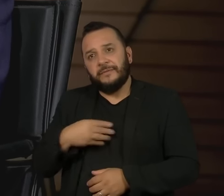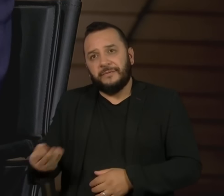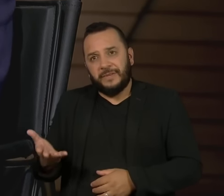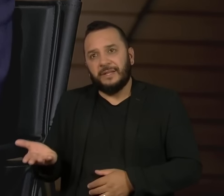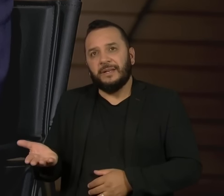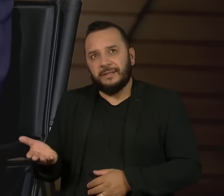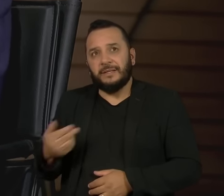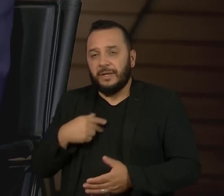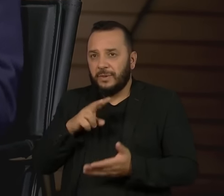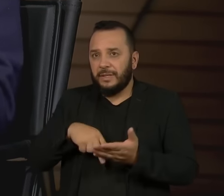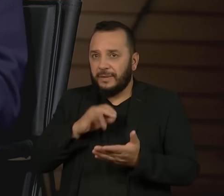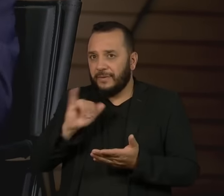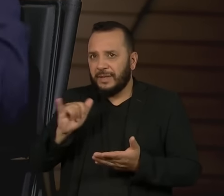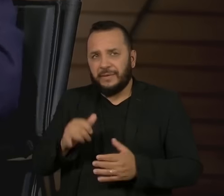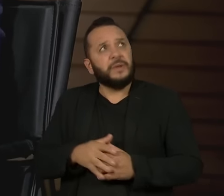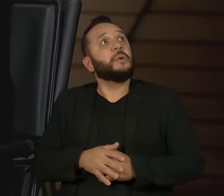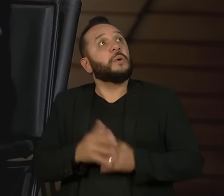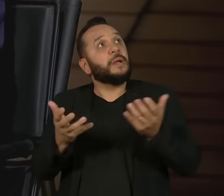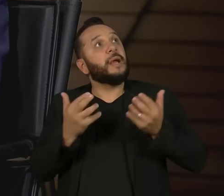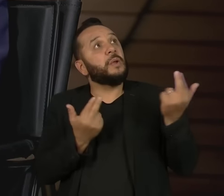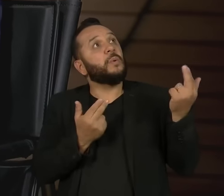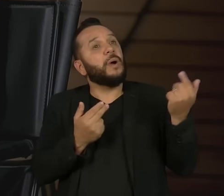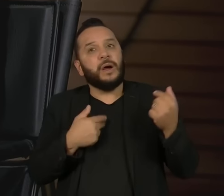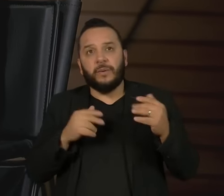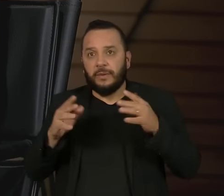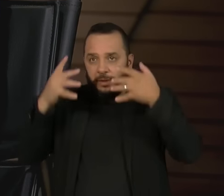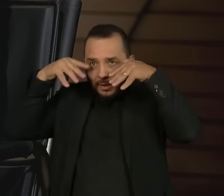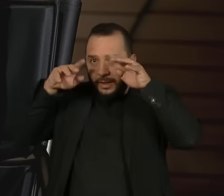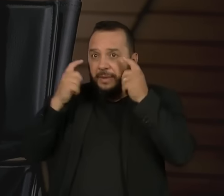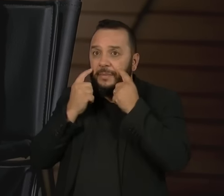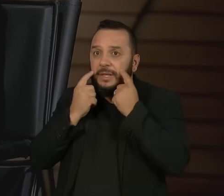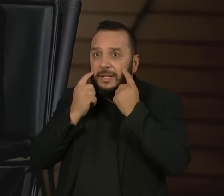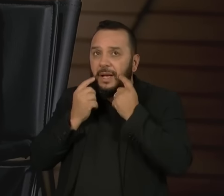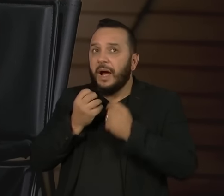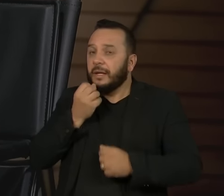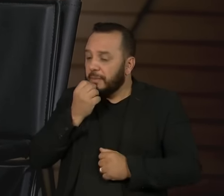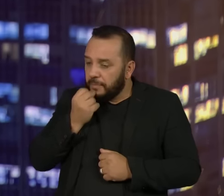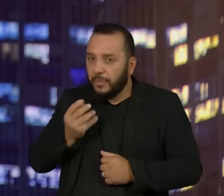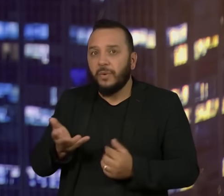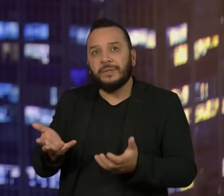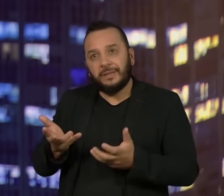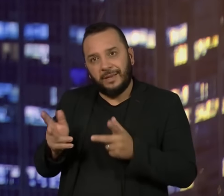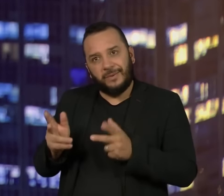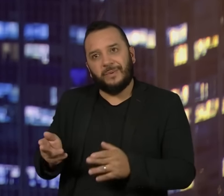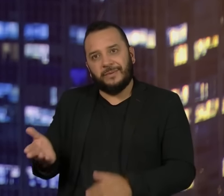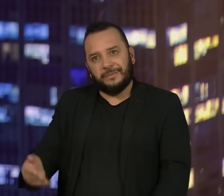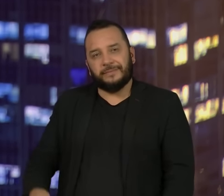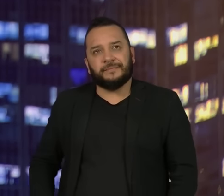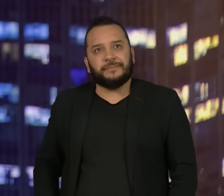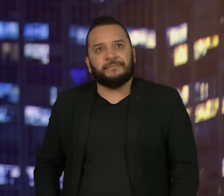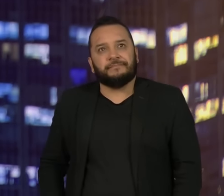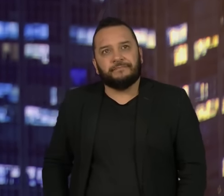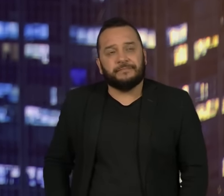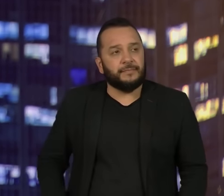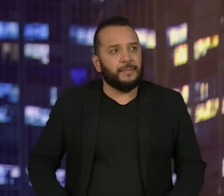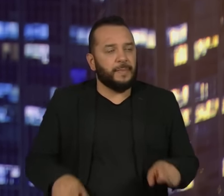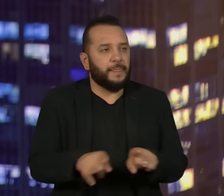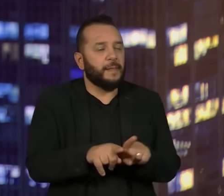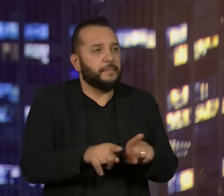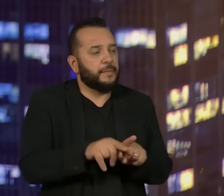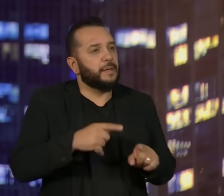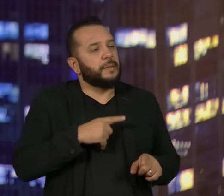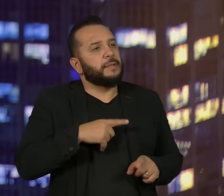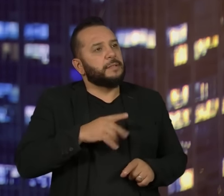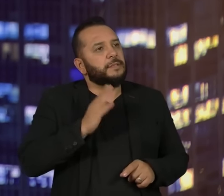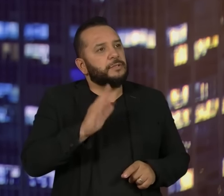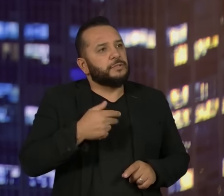para as minhas filhas, ela falou assim, pai, eu quero ser que nem a Emília. Eu falei, ainda bem que você quer ser que nem a Emília. Agora eu queria falar sobre a autobiografia